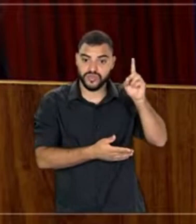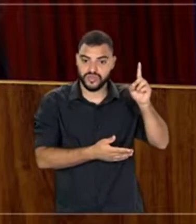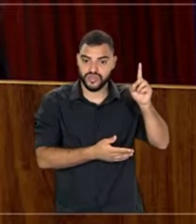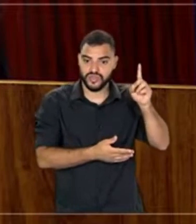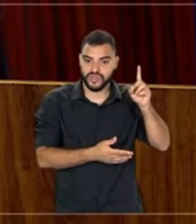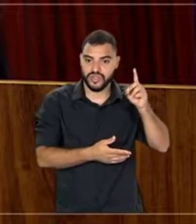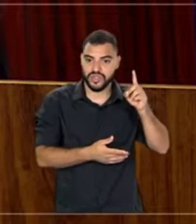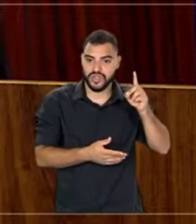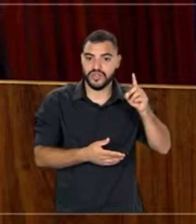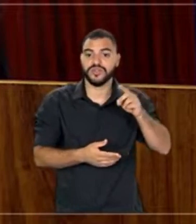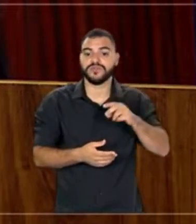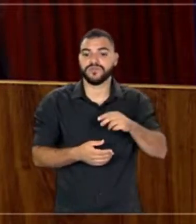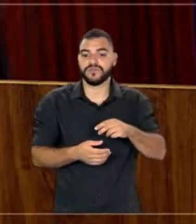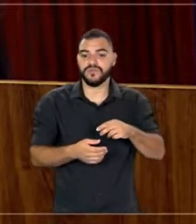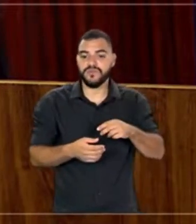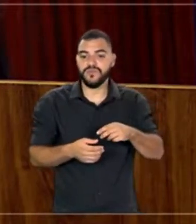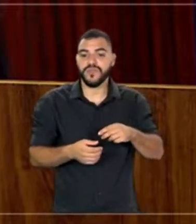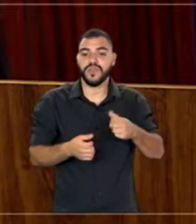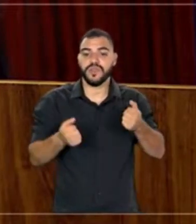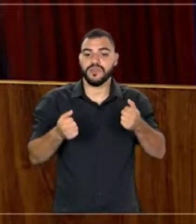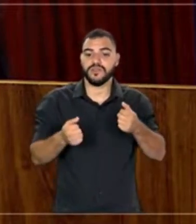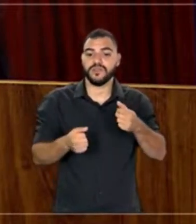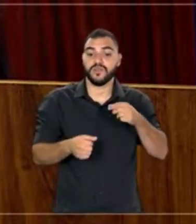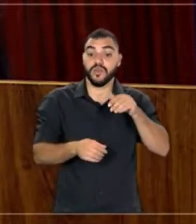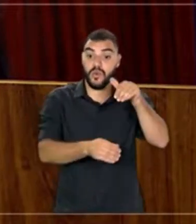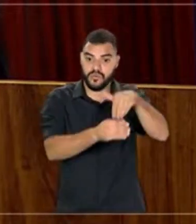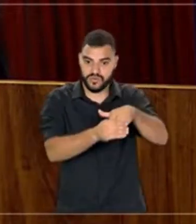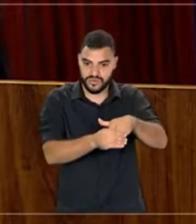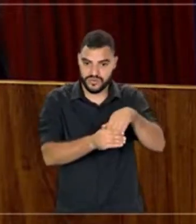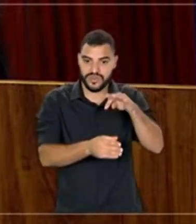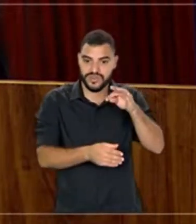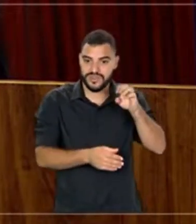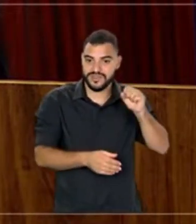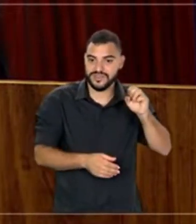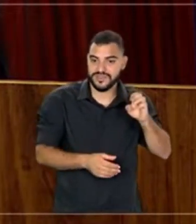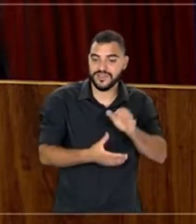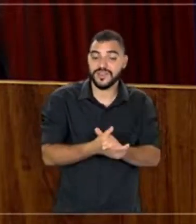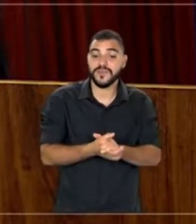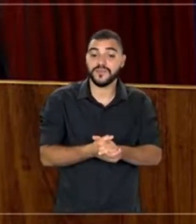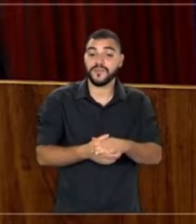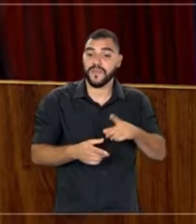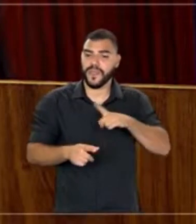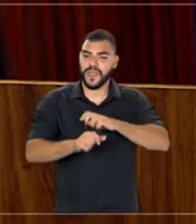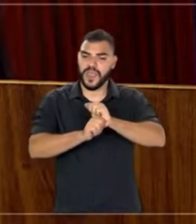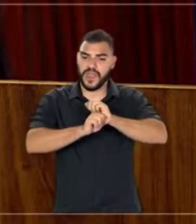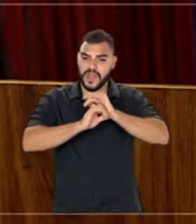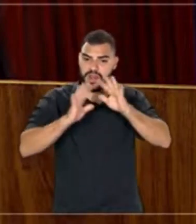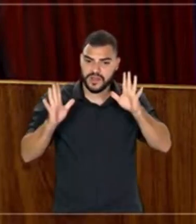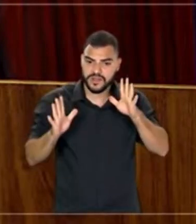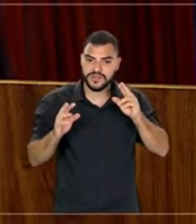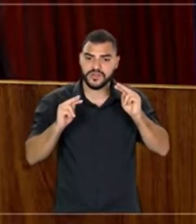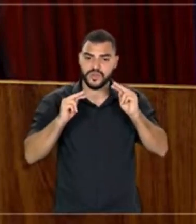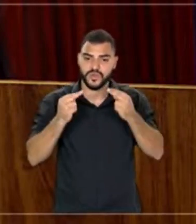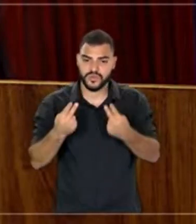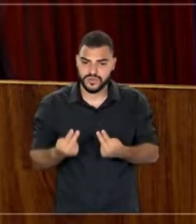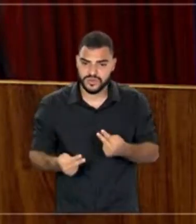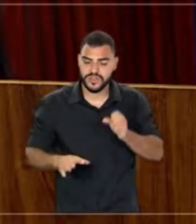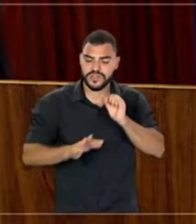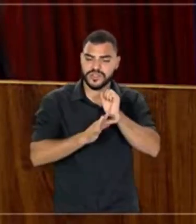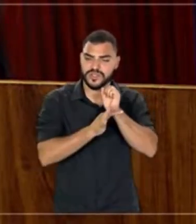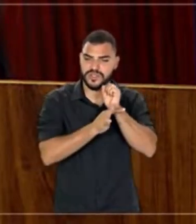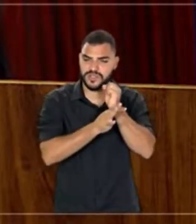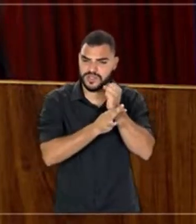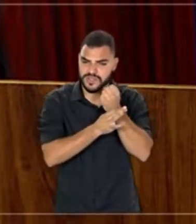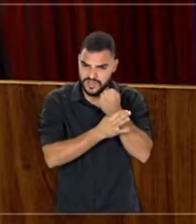após o término do pleito eleitoral, com absoluta clareza, transparência, segurança